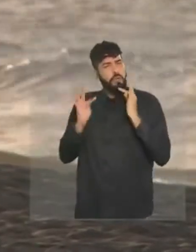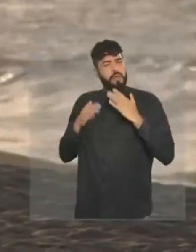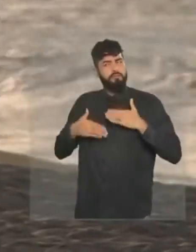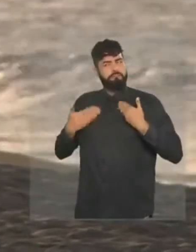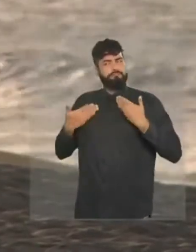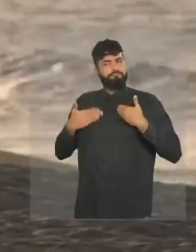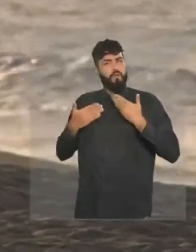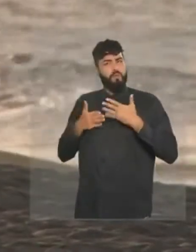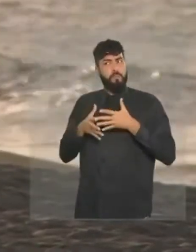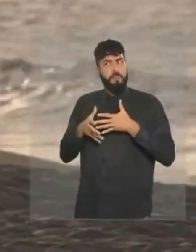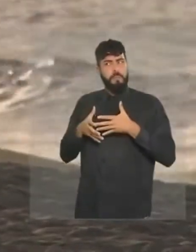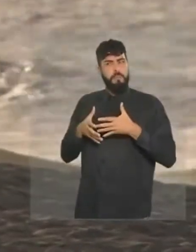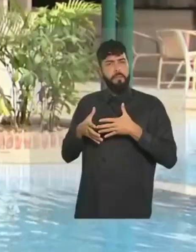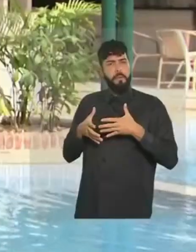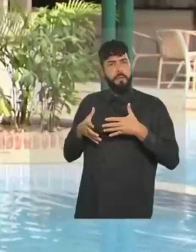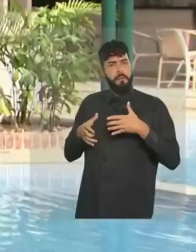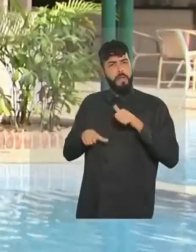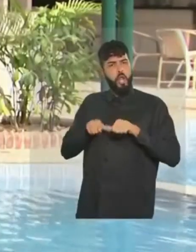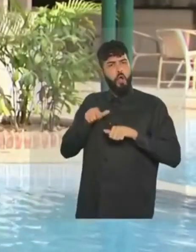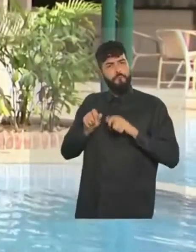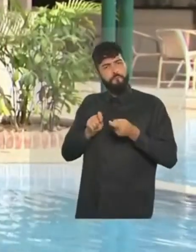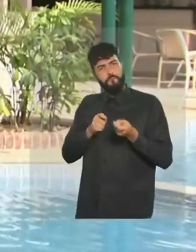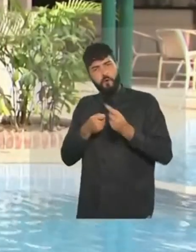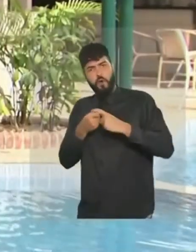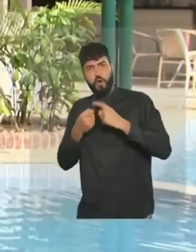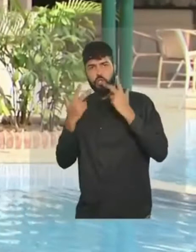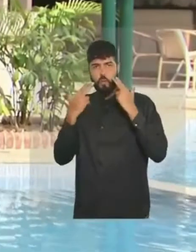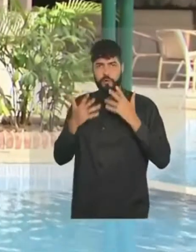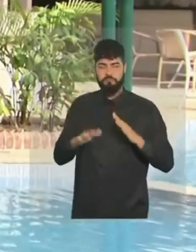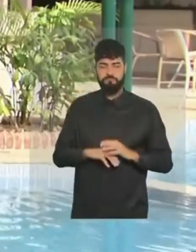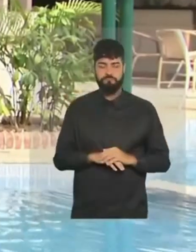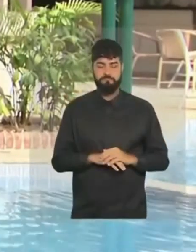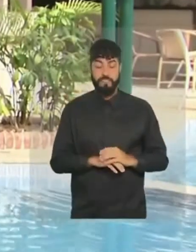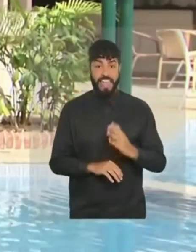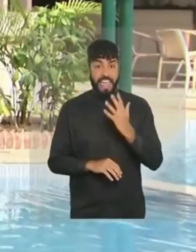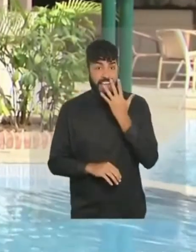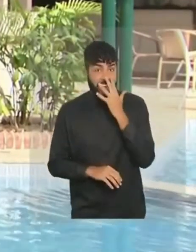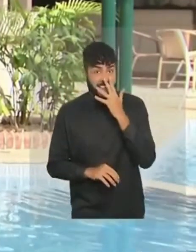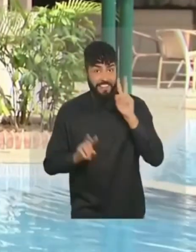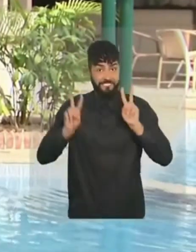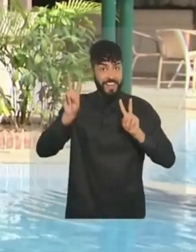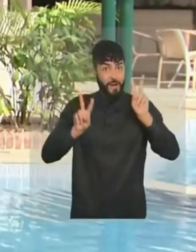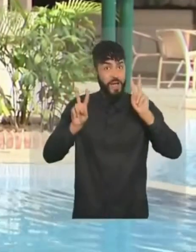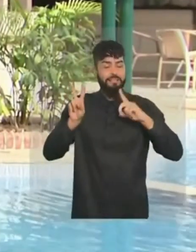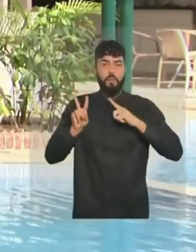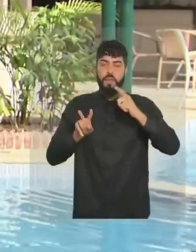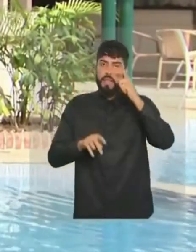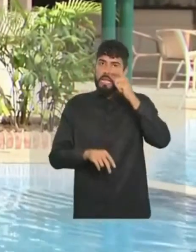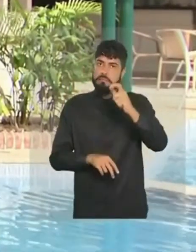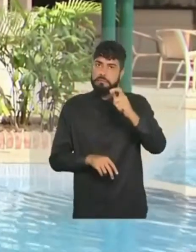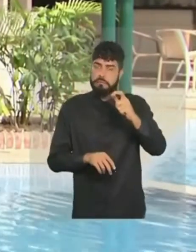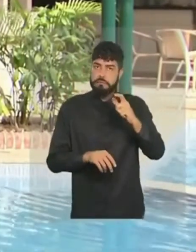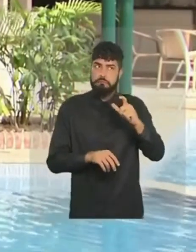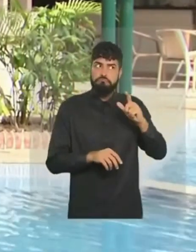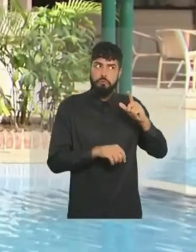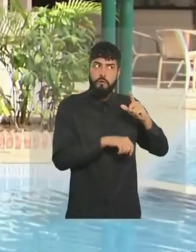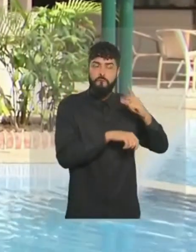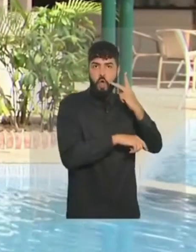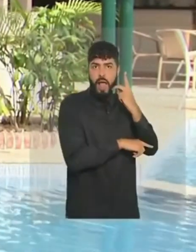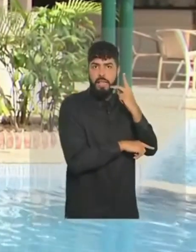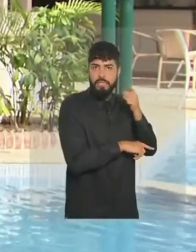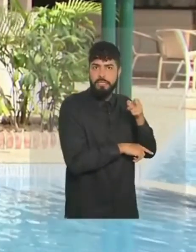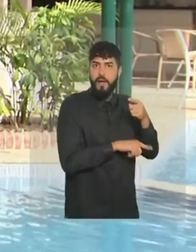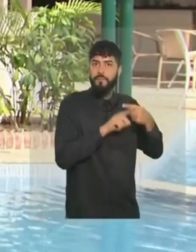da retomada da normalidade. O carnaval tem uma coisa interessante com o destino Fortaleza. Ele sempre foi um destino que as